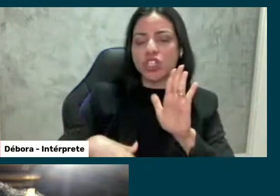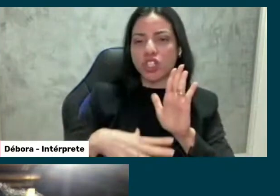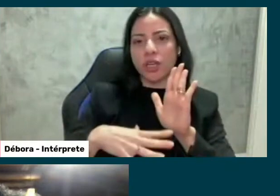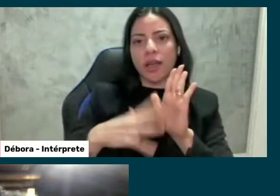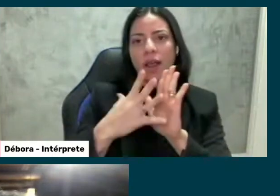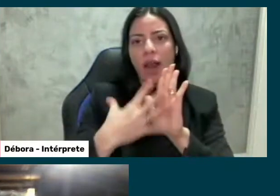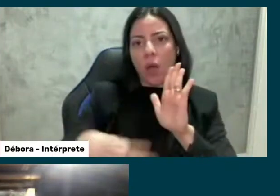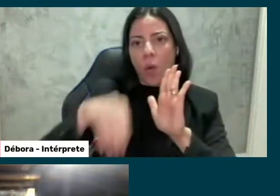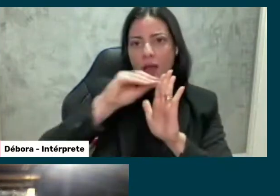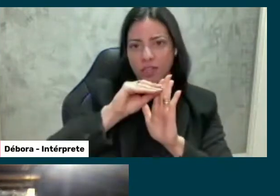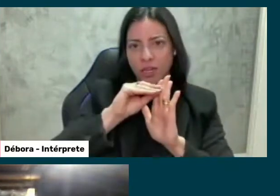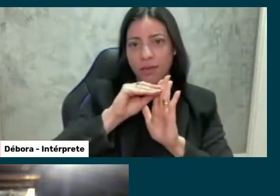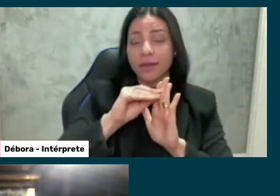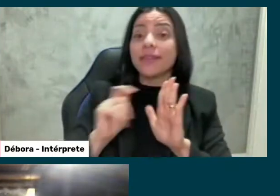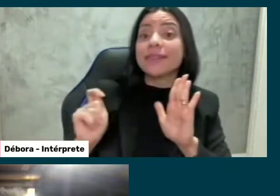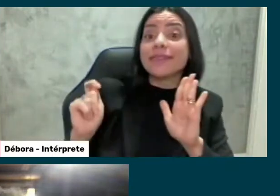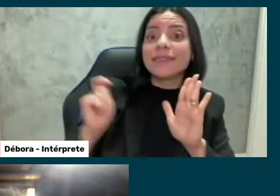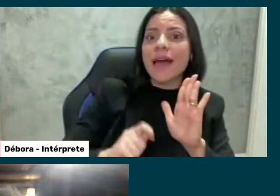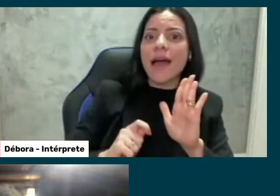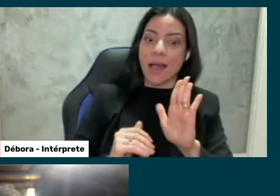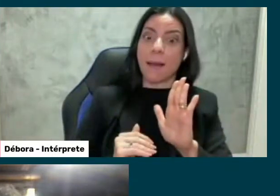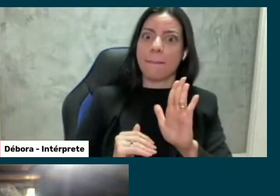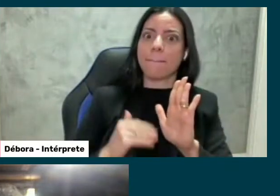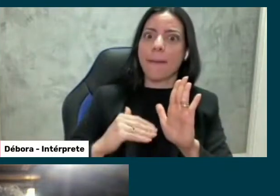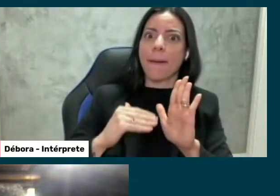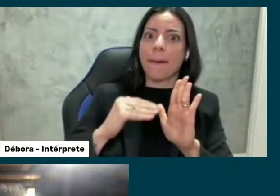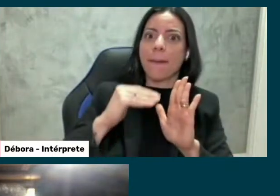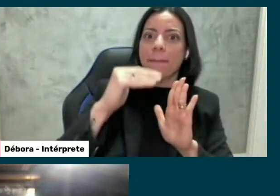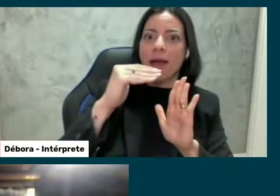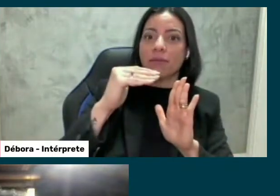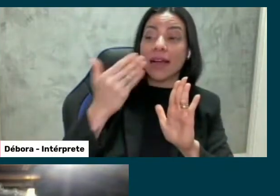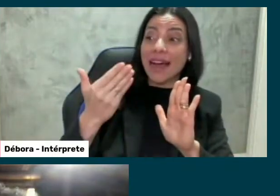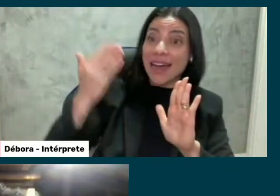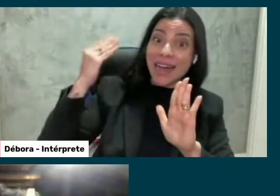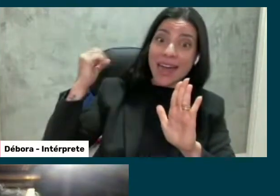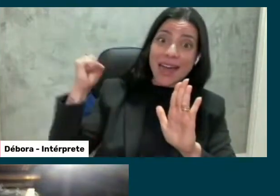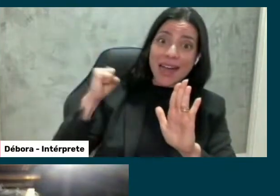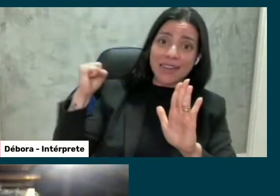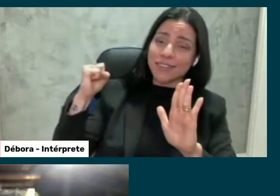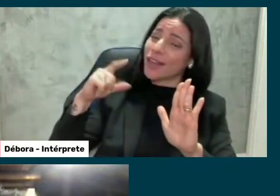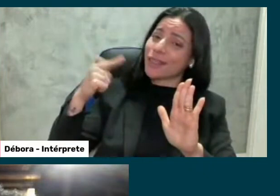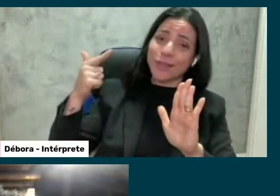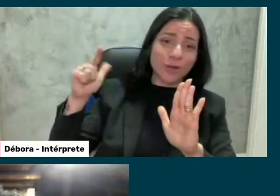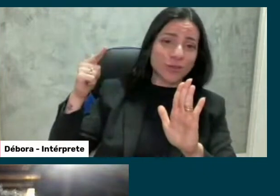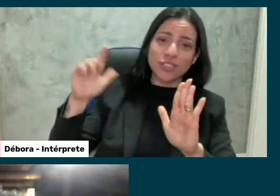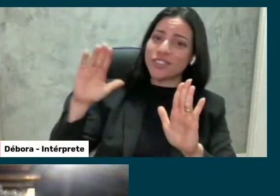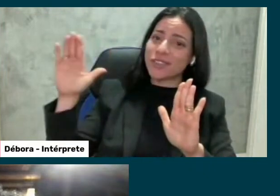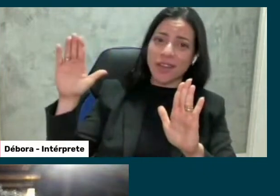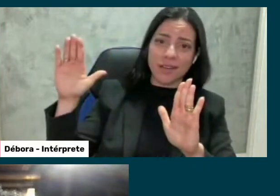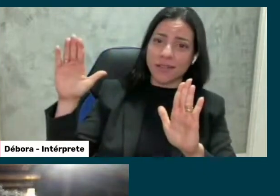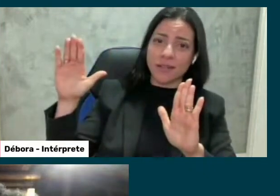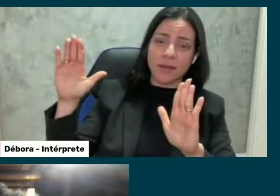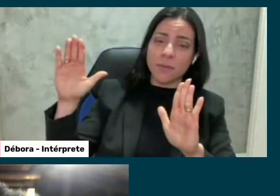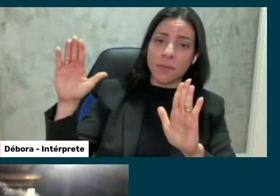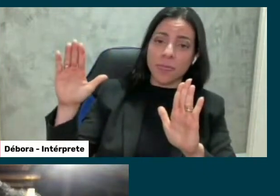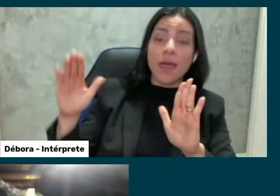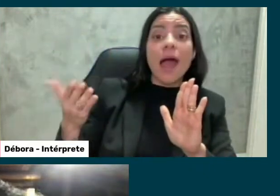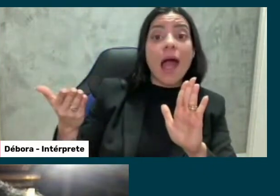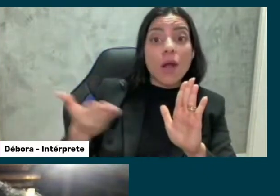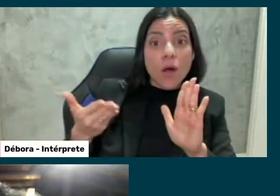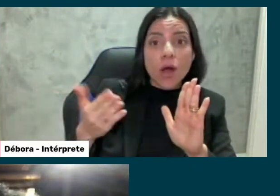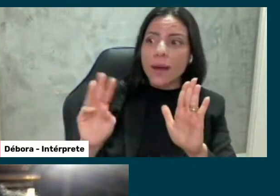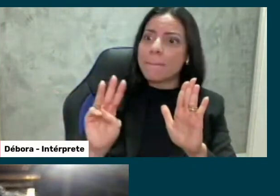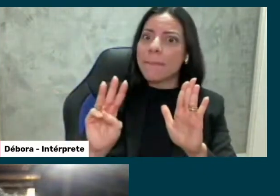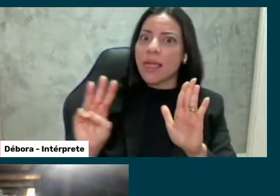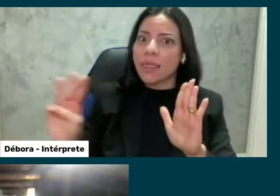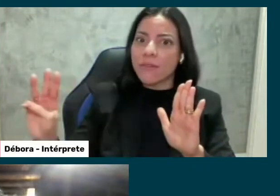qualidade conversacional que nós não tínhamos alcançado antes, e um movimento de plataforma. Toda vez que